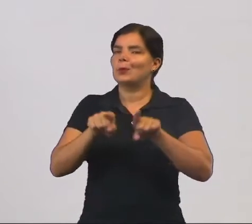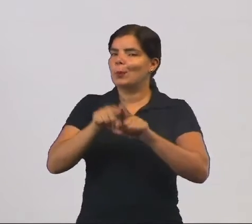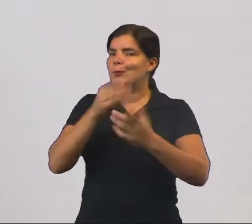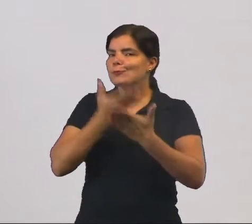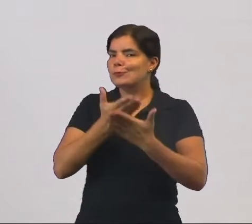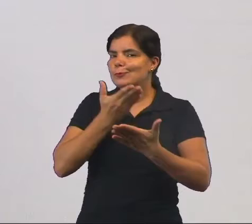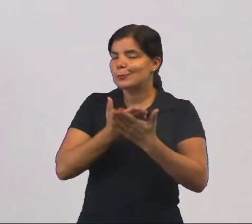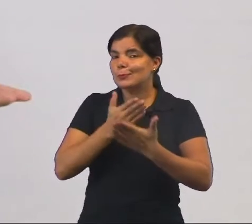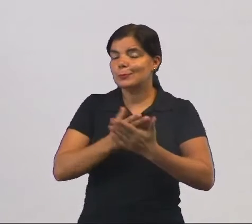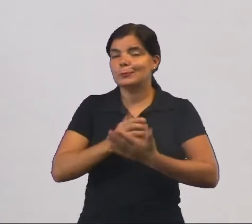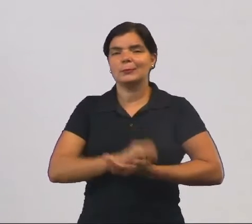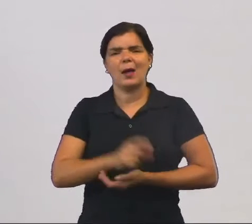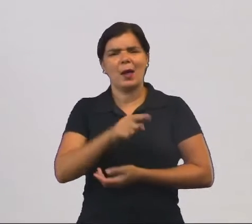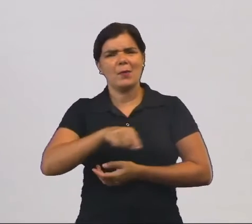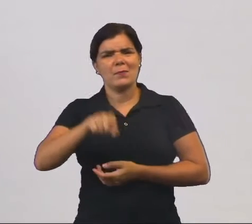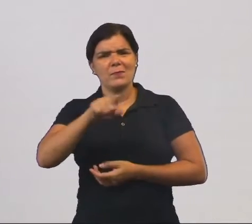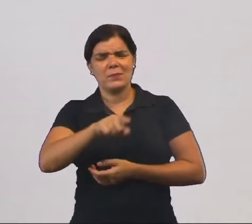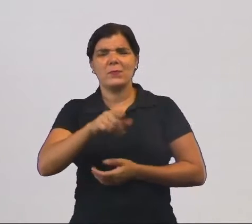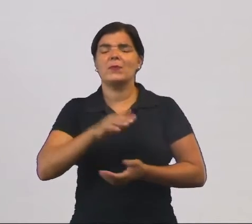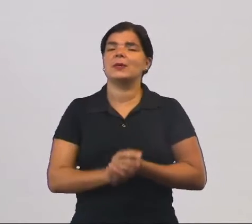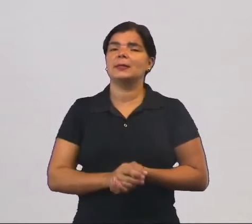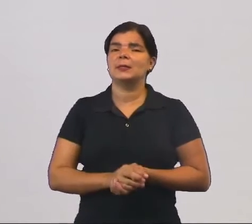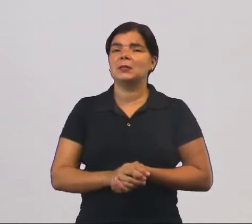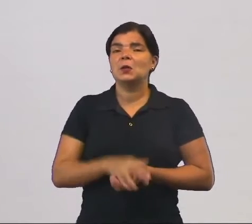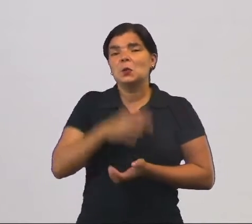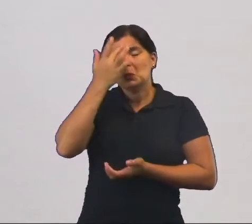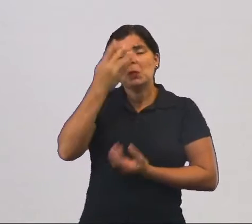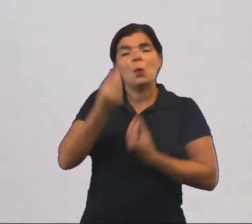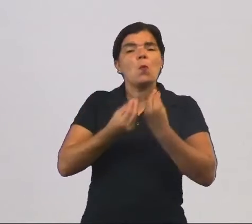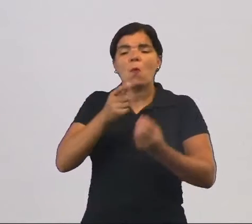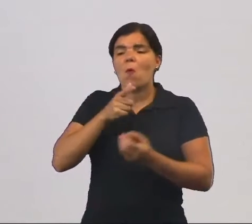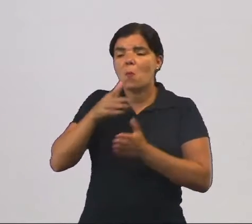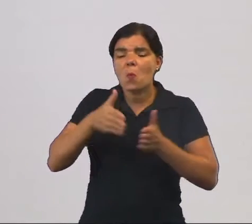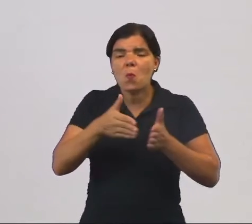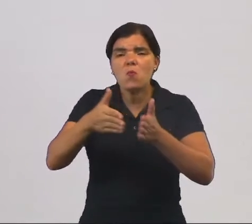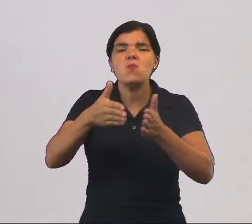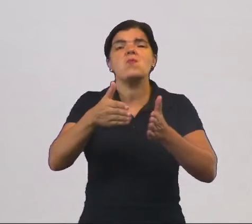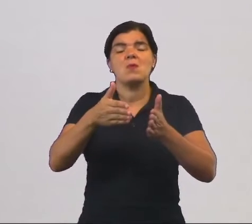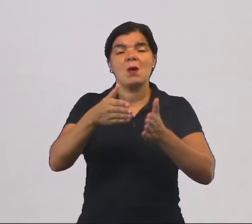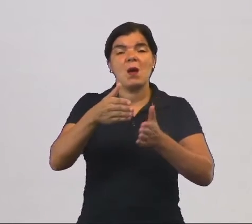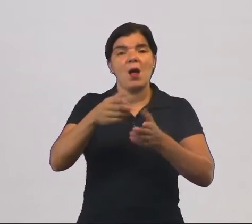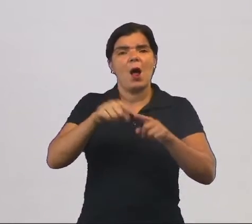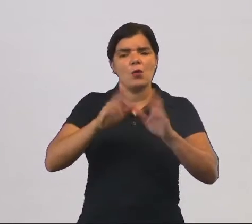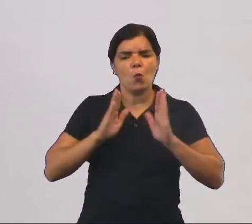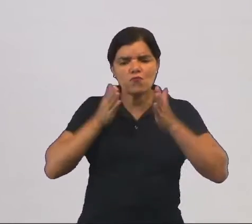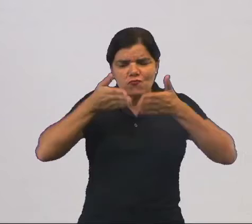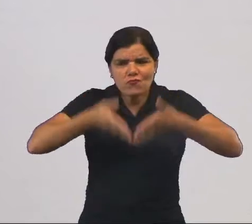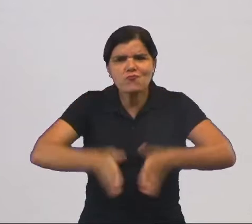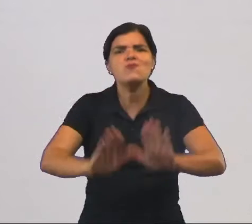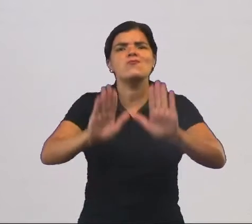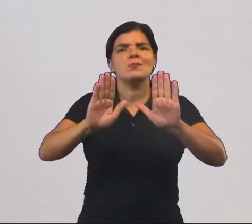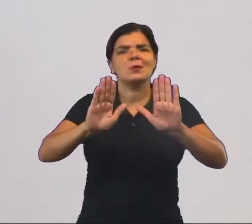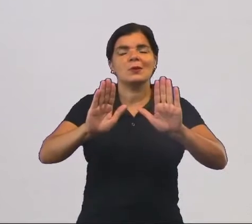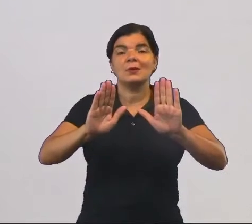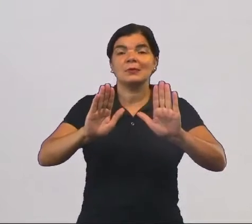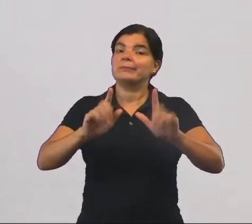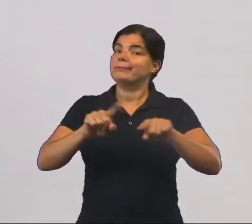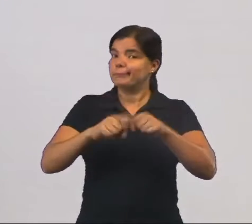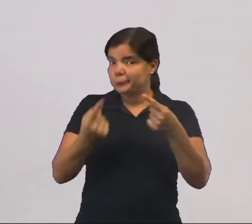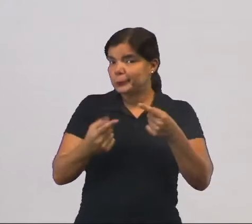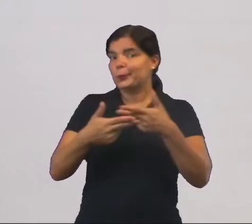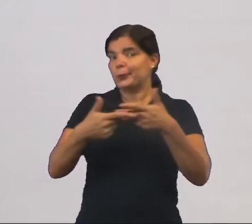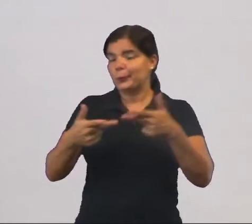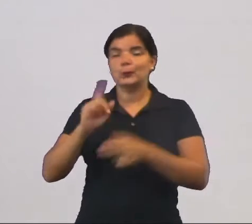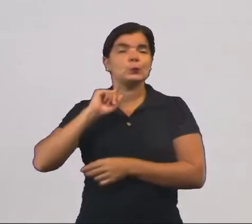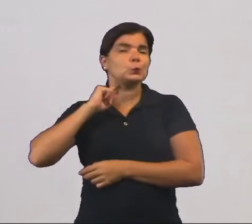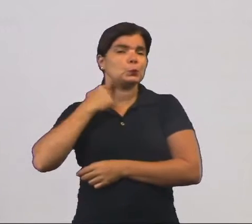influencia. Às vezes você chega no Igarapé que não sabe nem como é que está a qualidade de água e você já se joga nele numa